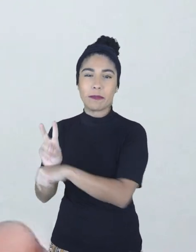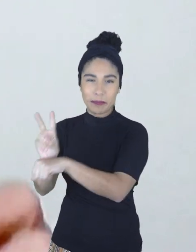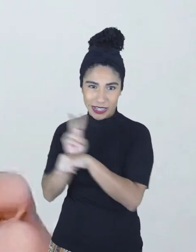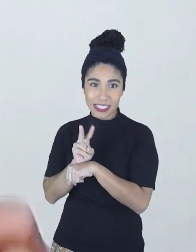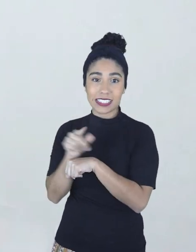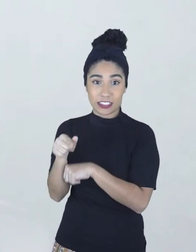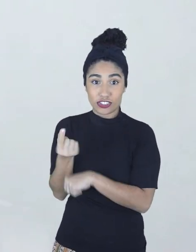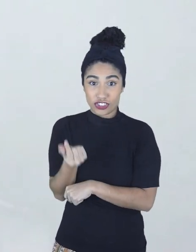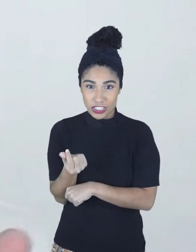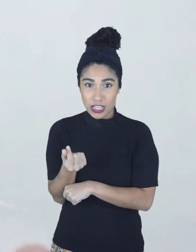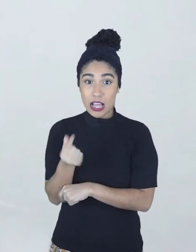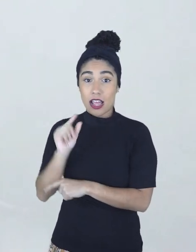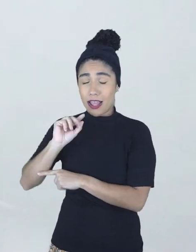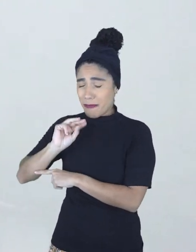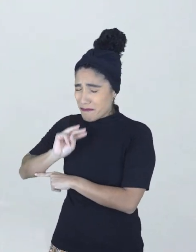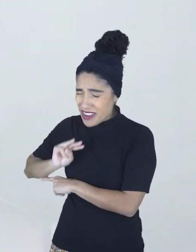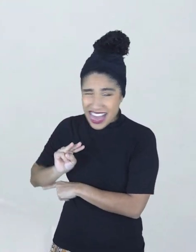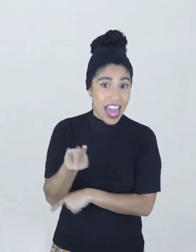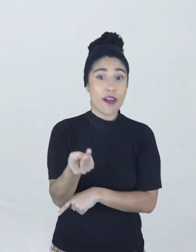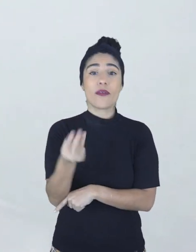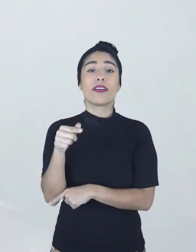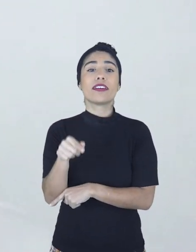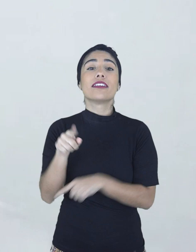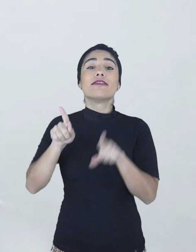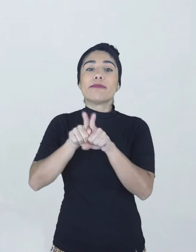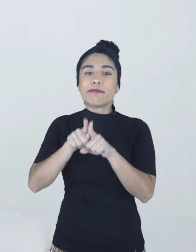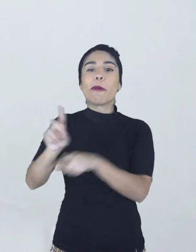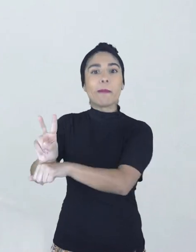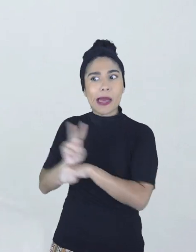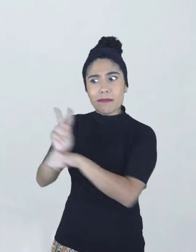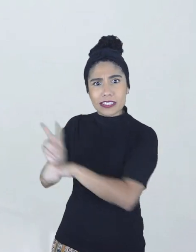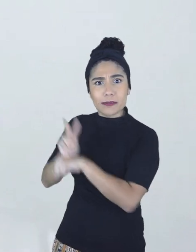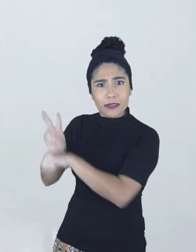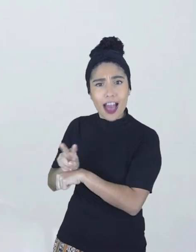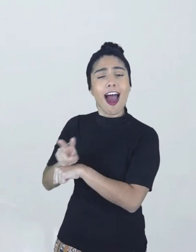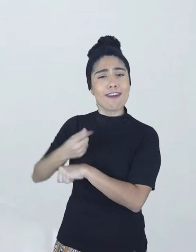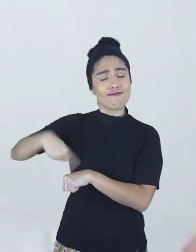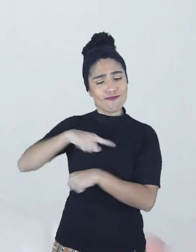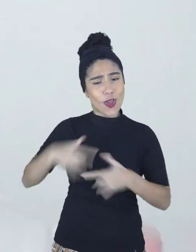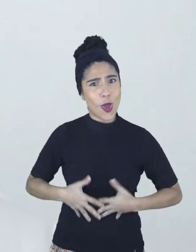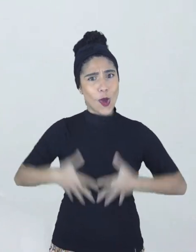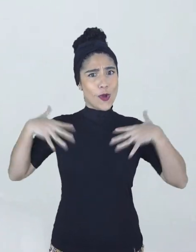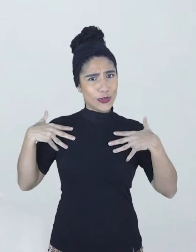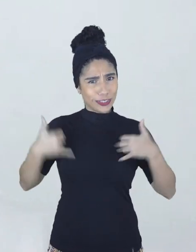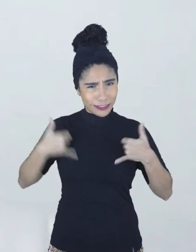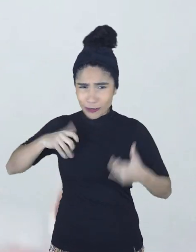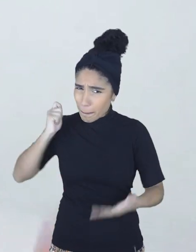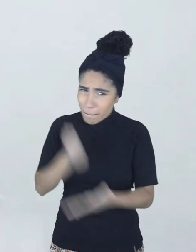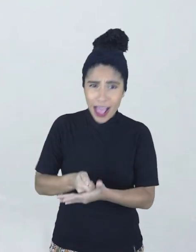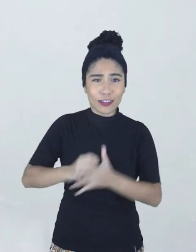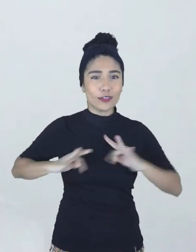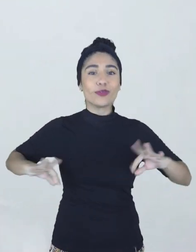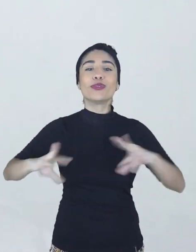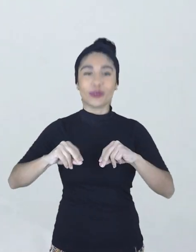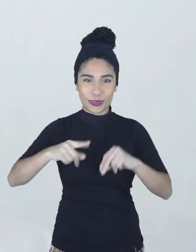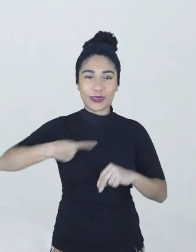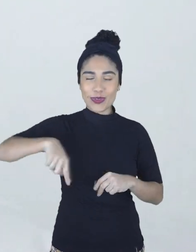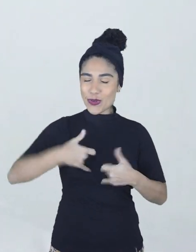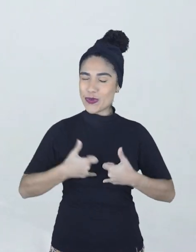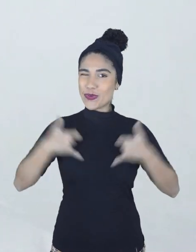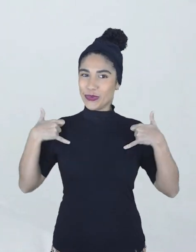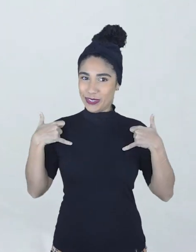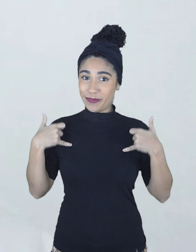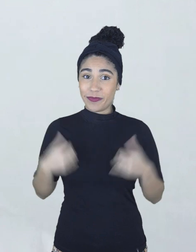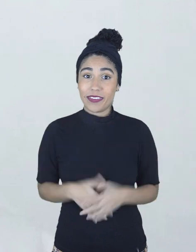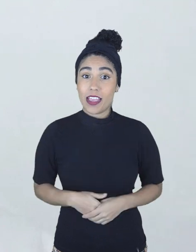terceiro empréstimo de valor de milhões tá tudo pago muito orgulho disso né para os meus amigos e amigas que estão lá e